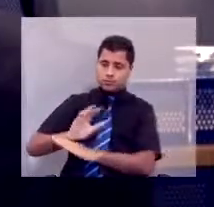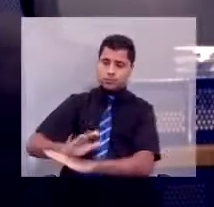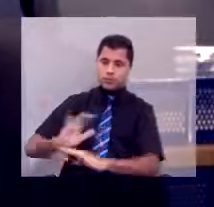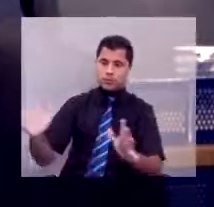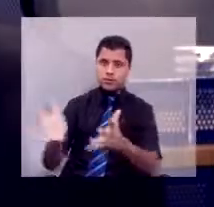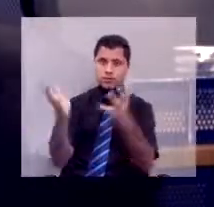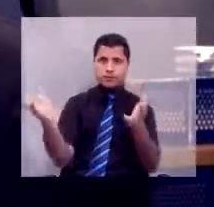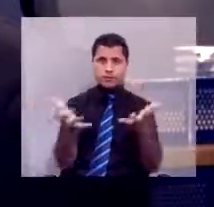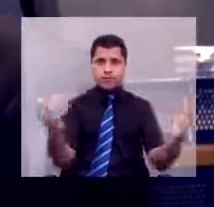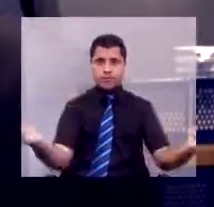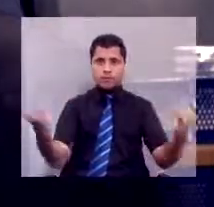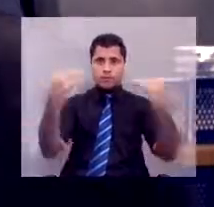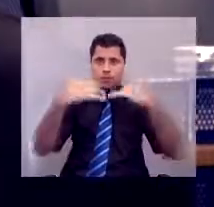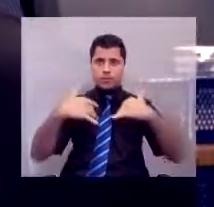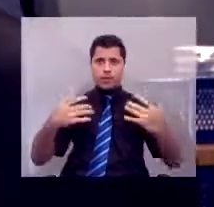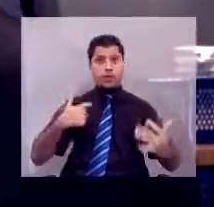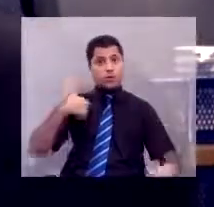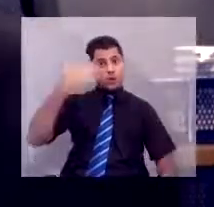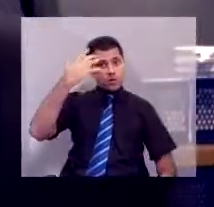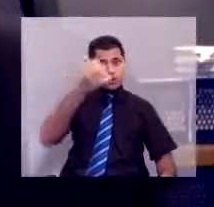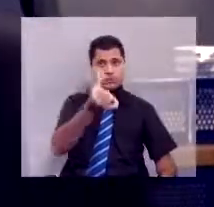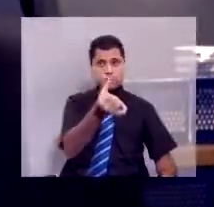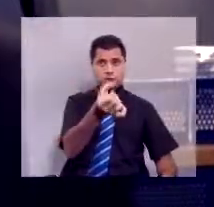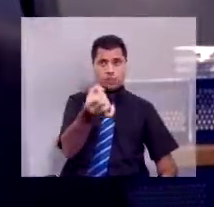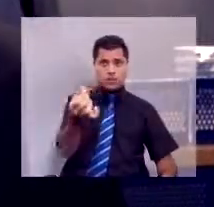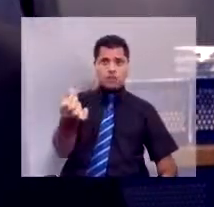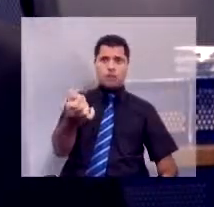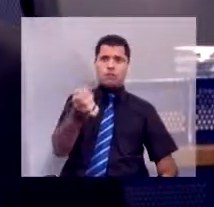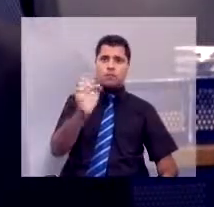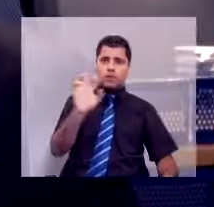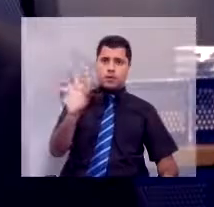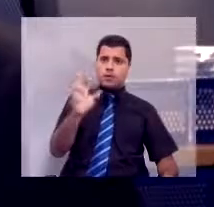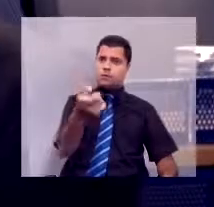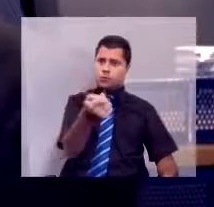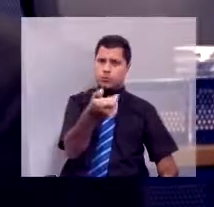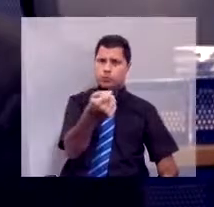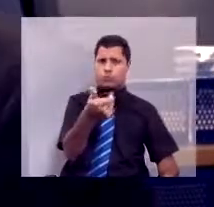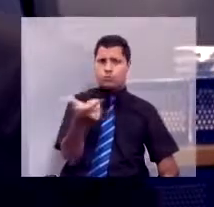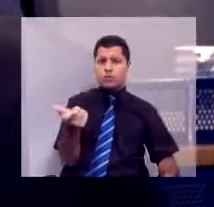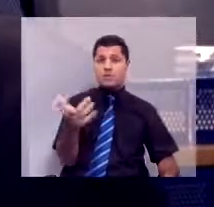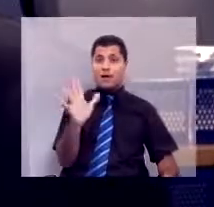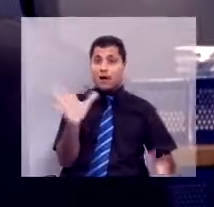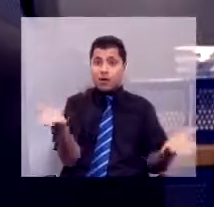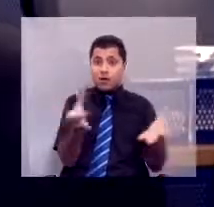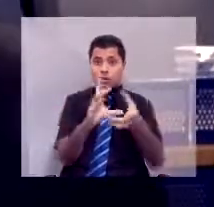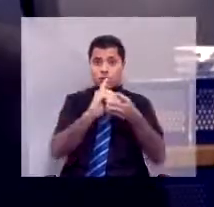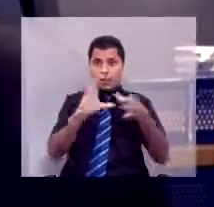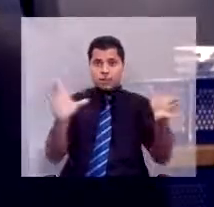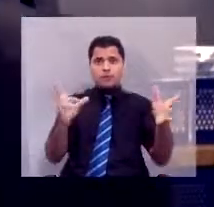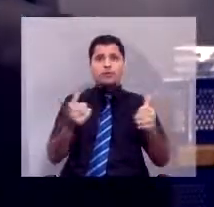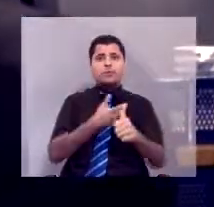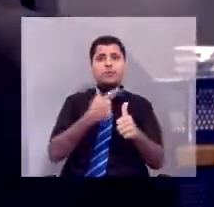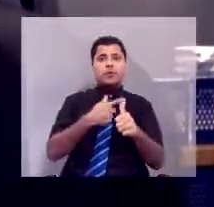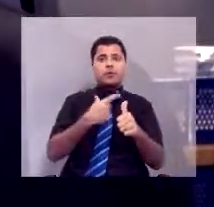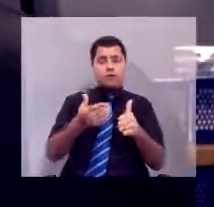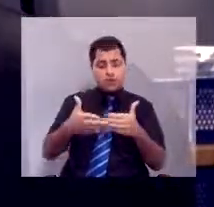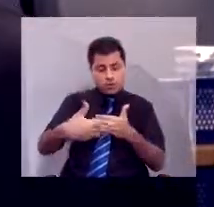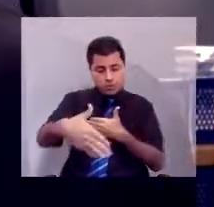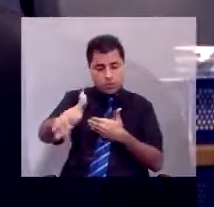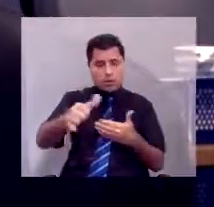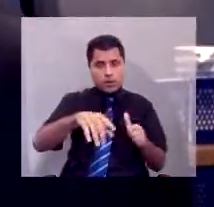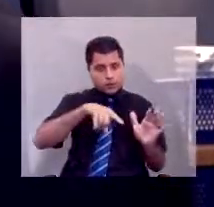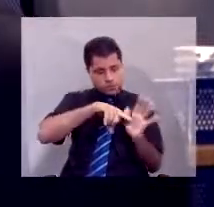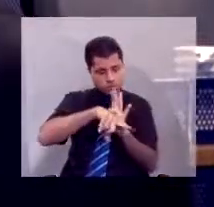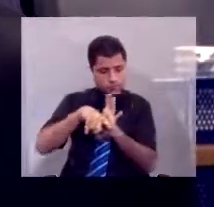Agora, eu acredito que é um valor baixo, mas como o projeto acabou de ser deliberado, ele vai passar pelas comissões e com certeza